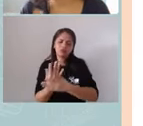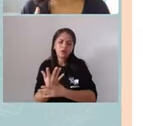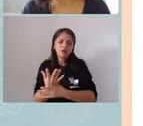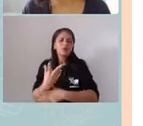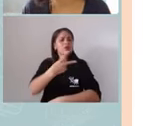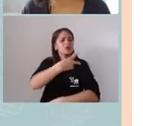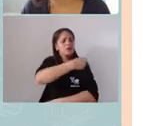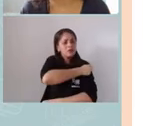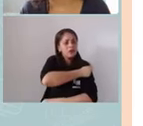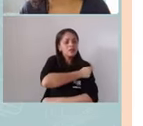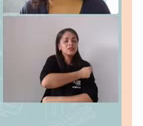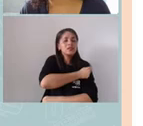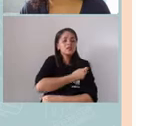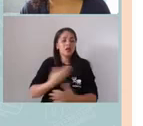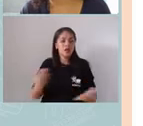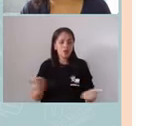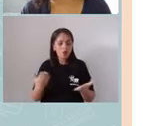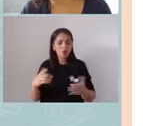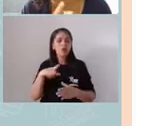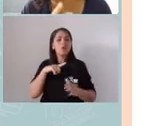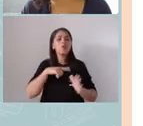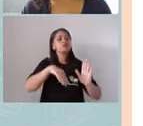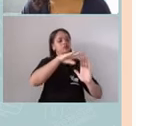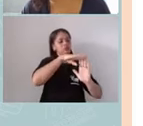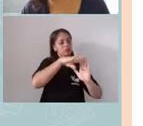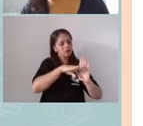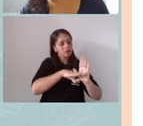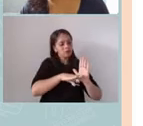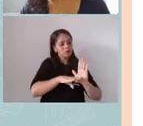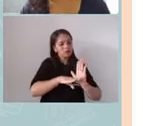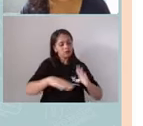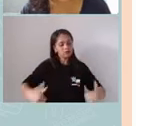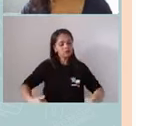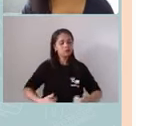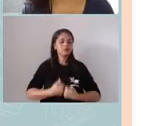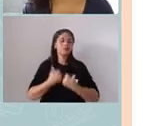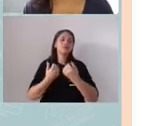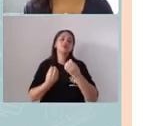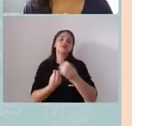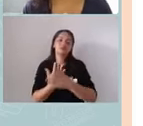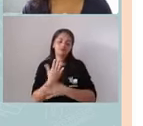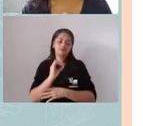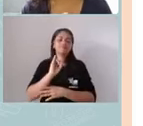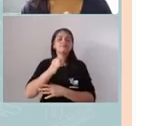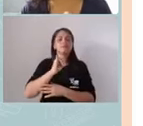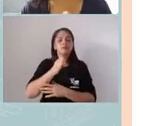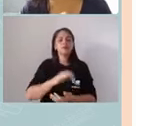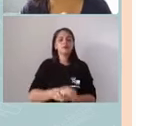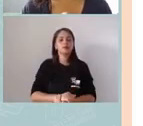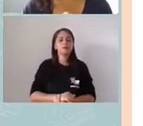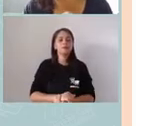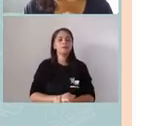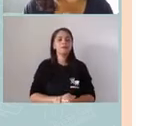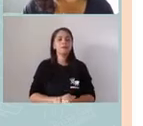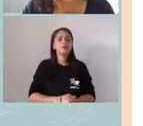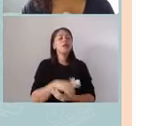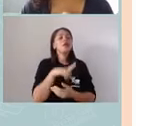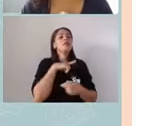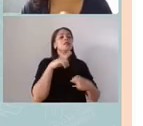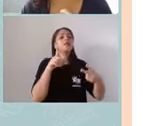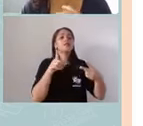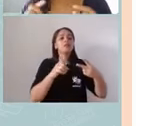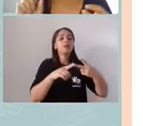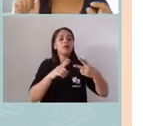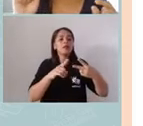vacinas que a gente tem no nosso Programa Nacional de Imunização, elas são produzidas assim, tá? A gente tem também as vacinas genéticas,